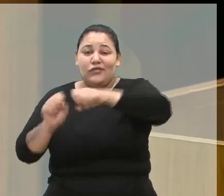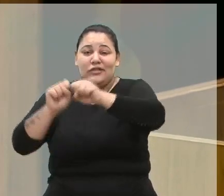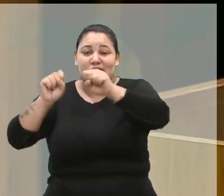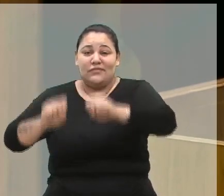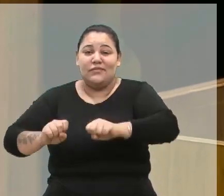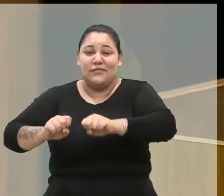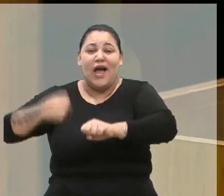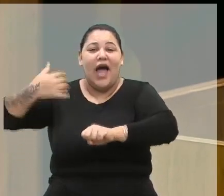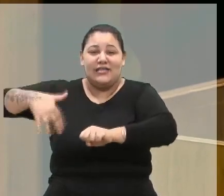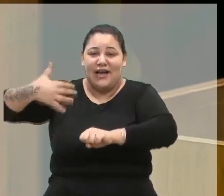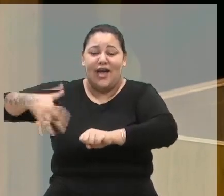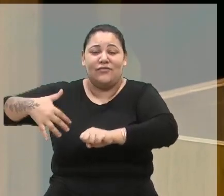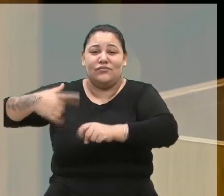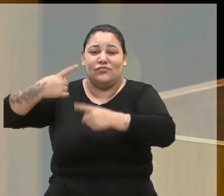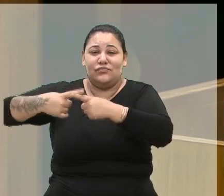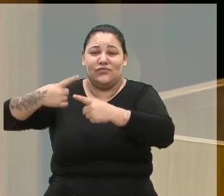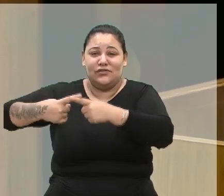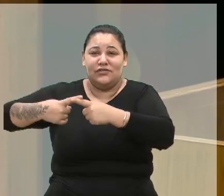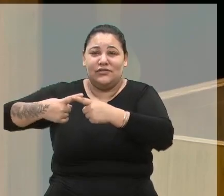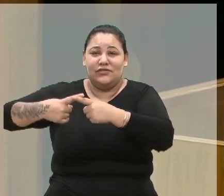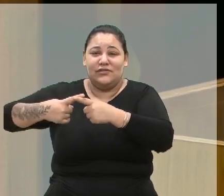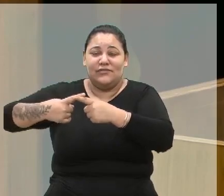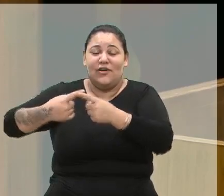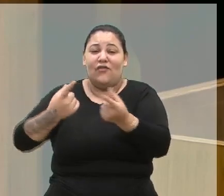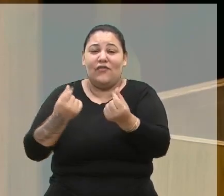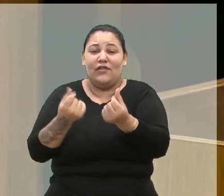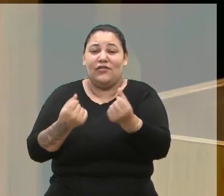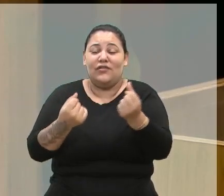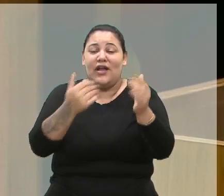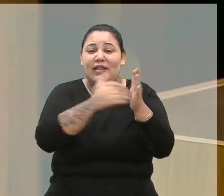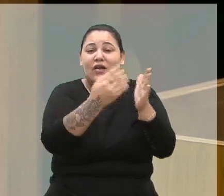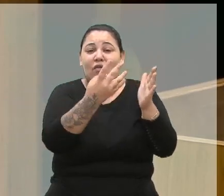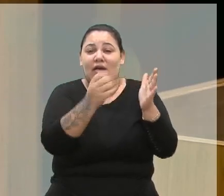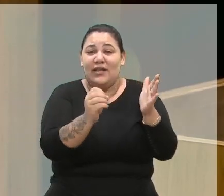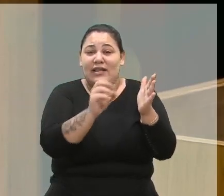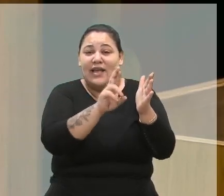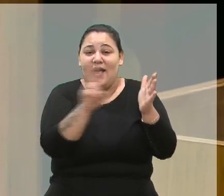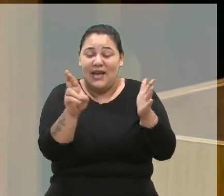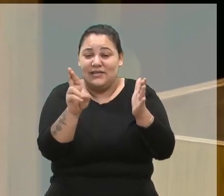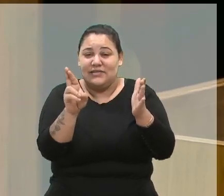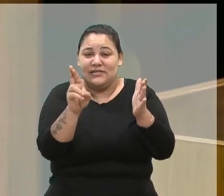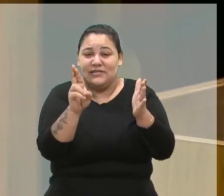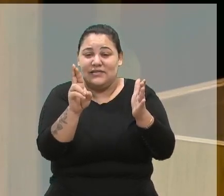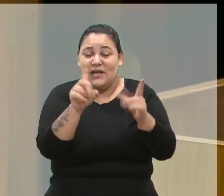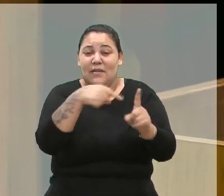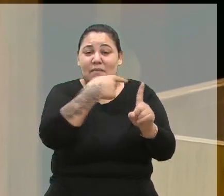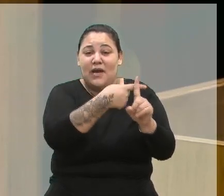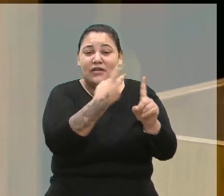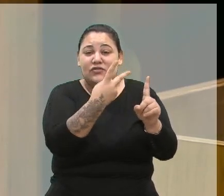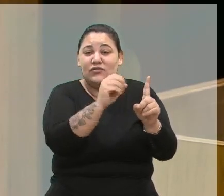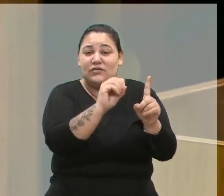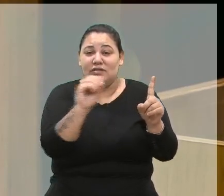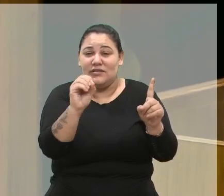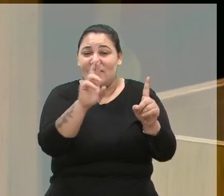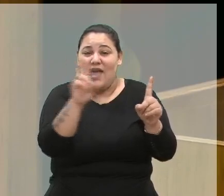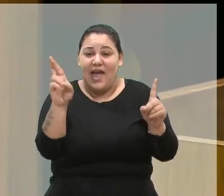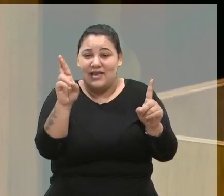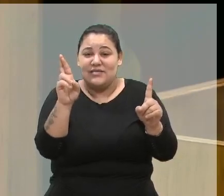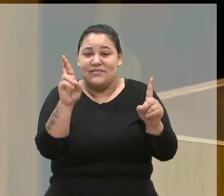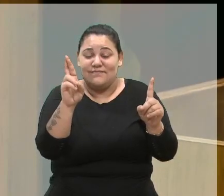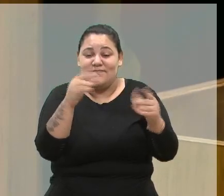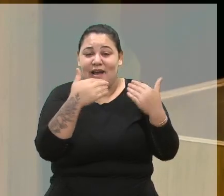sendo um valor de até R$ 40 e R$200, mais de R$200 para caminhoneiros irem e